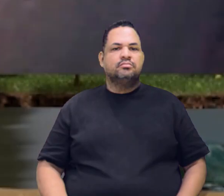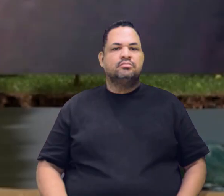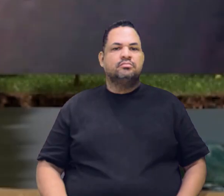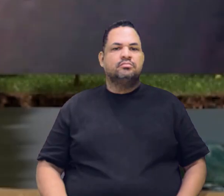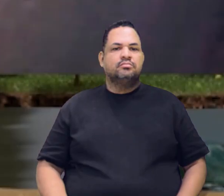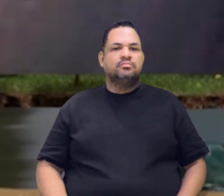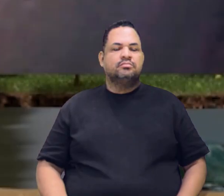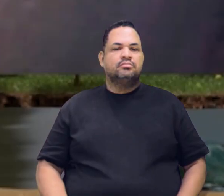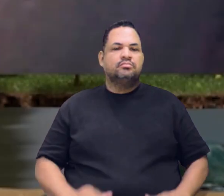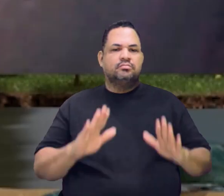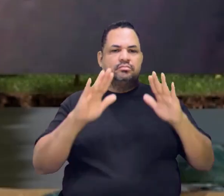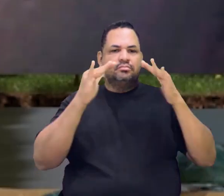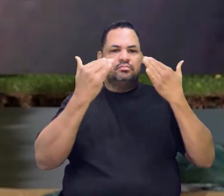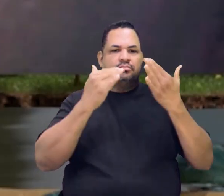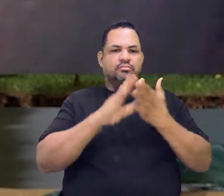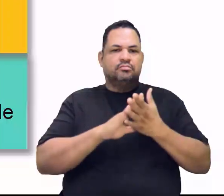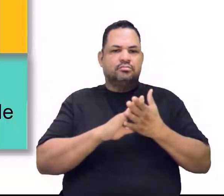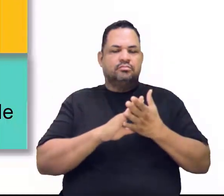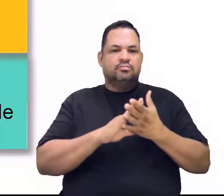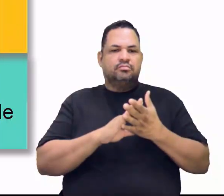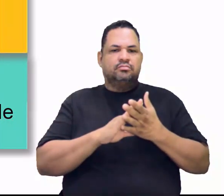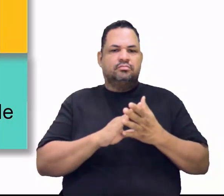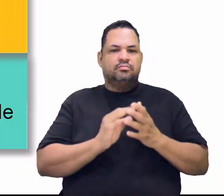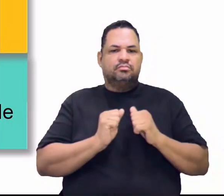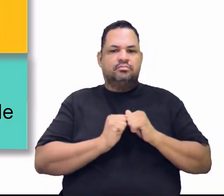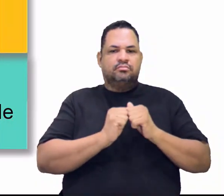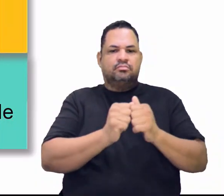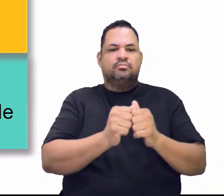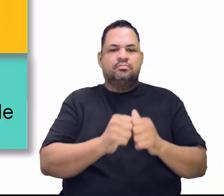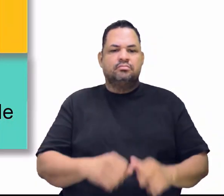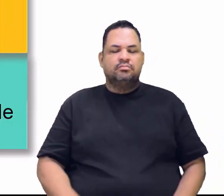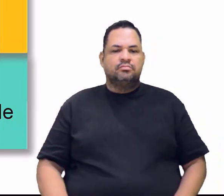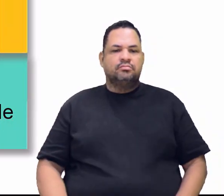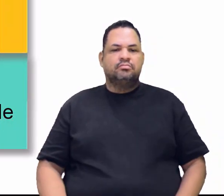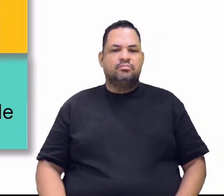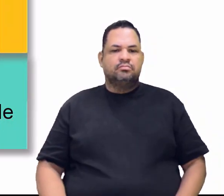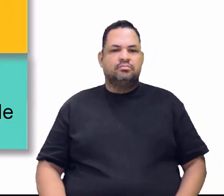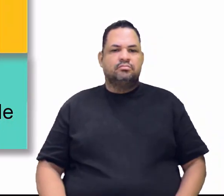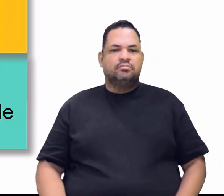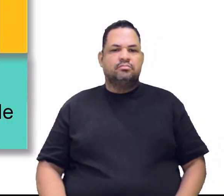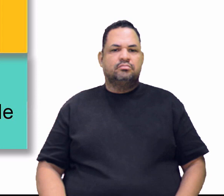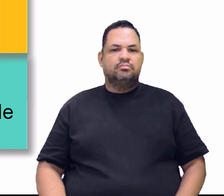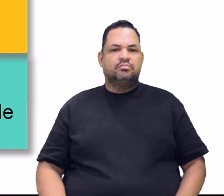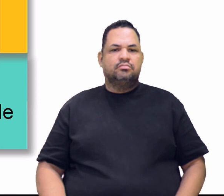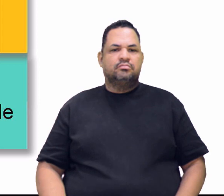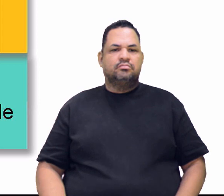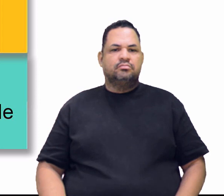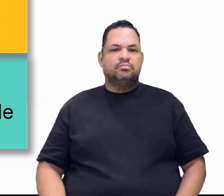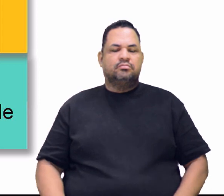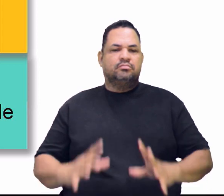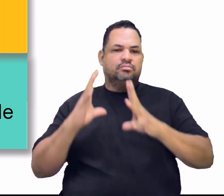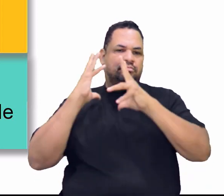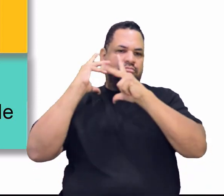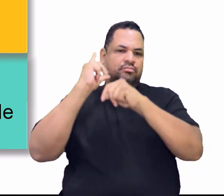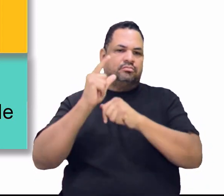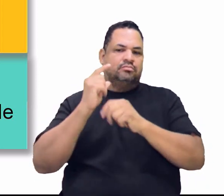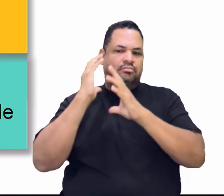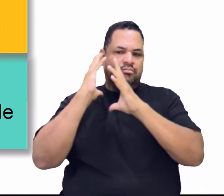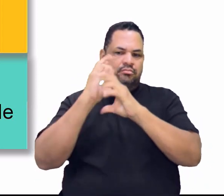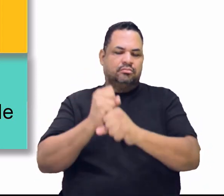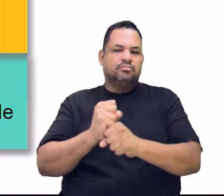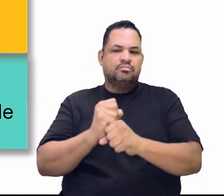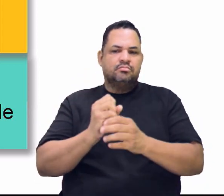bom? Fique ligado, joga na tela, acompanha comigo aí. É isso daí, ó. Revisão de